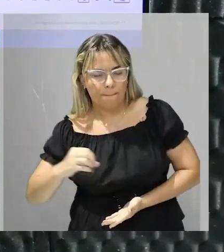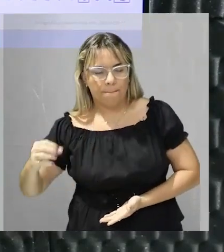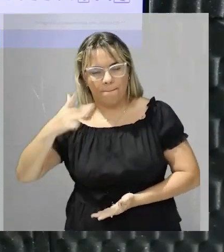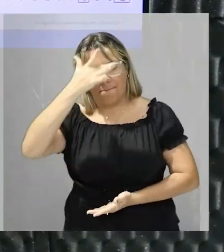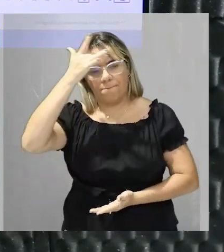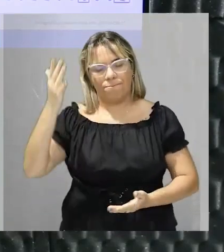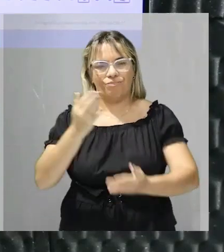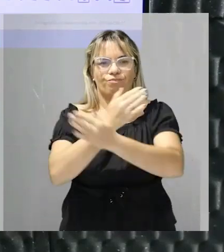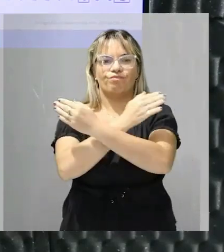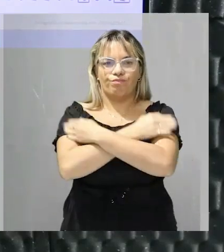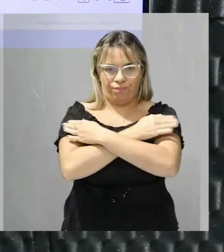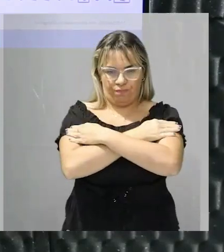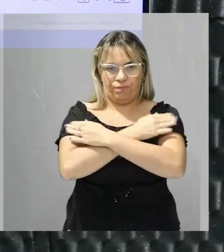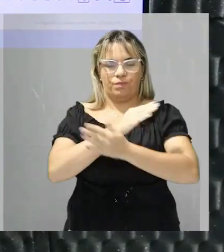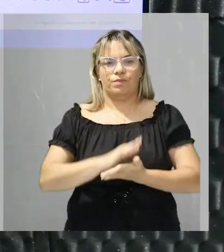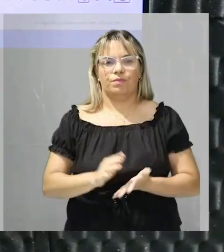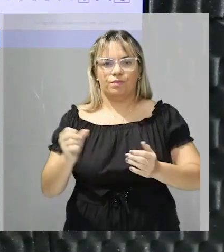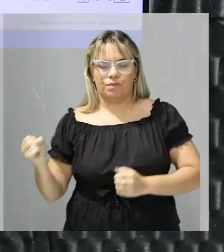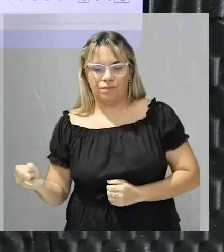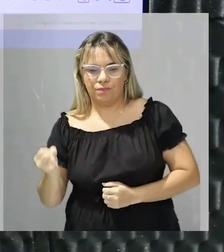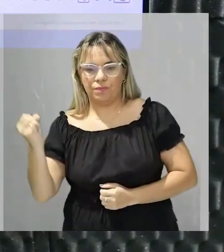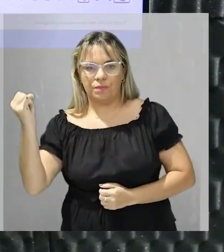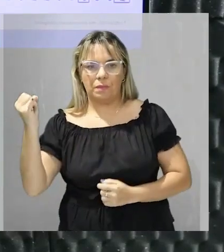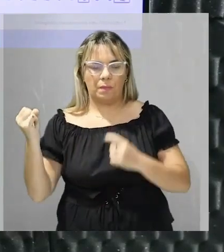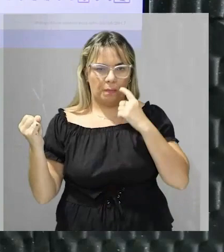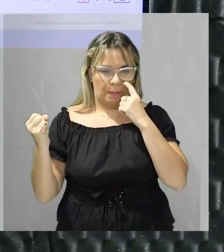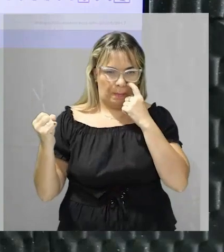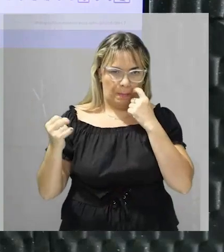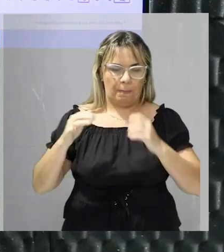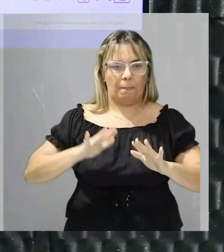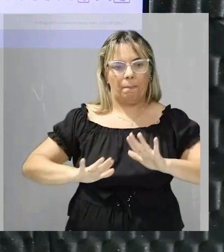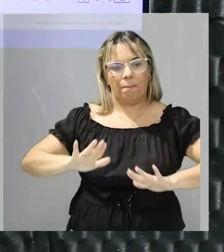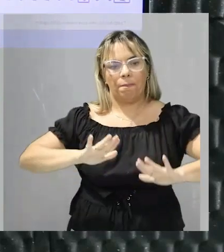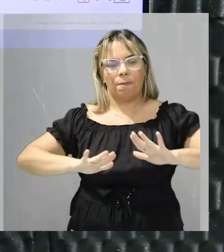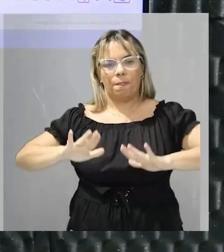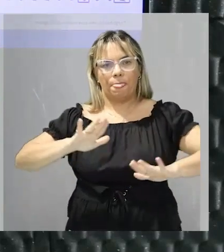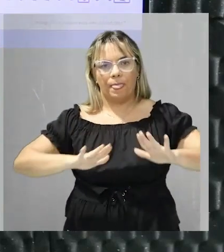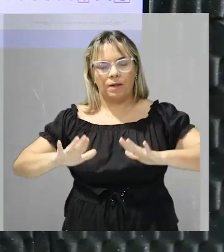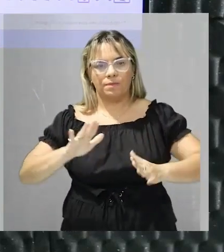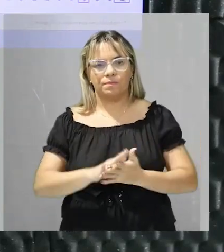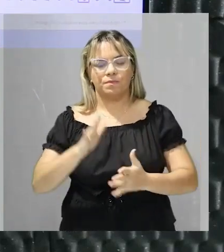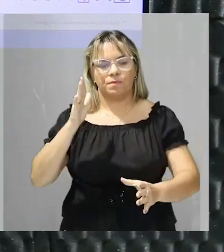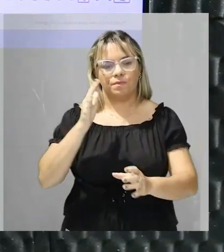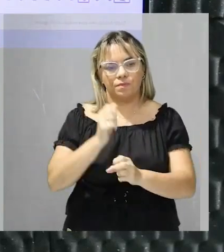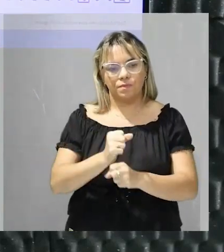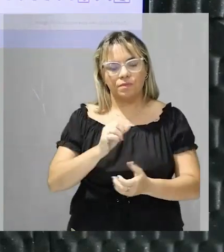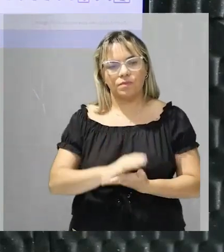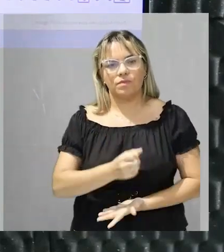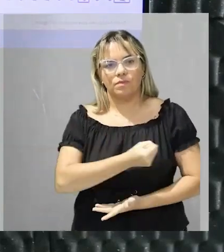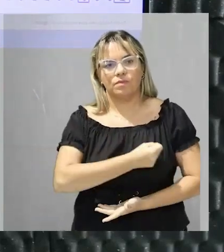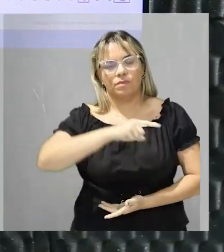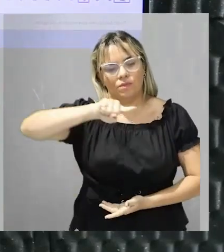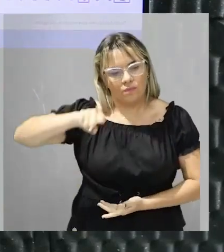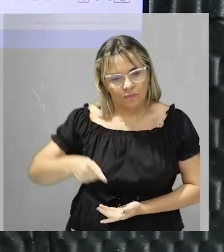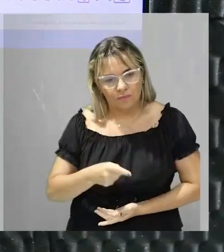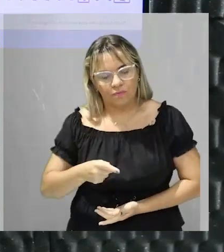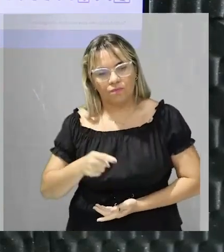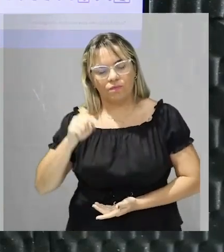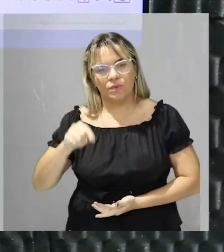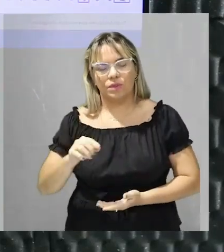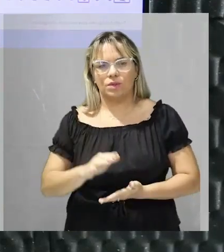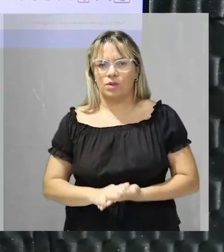de pessoas desocupadas isso é importante e cuidado tá nas operações com números decimais não se esqueça